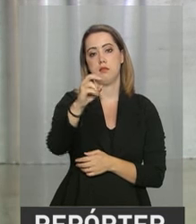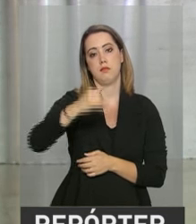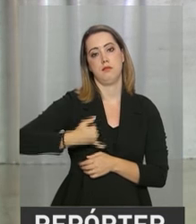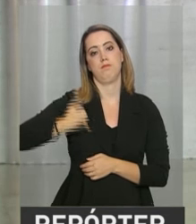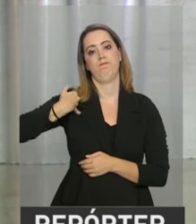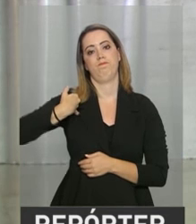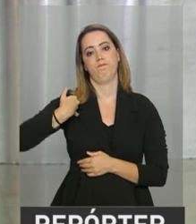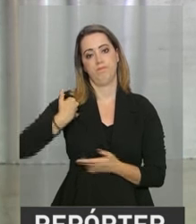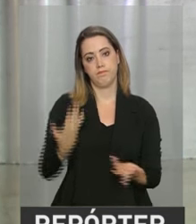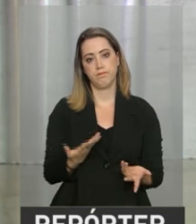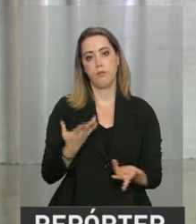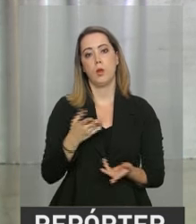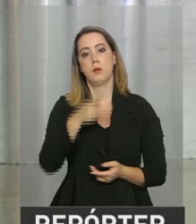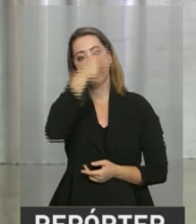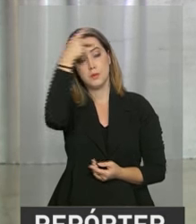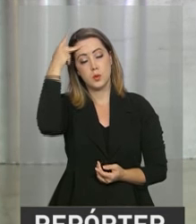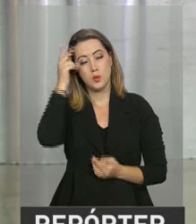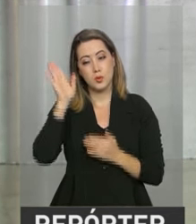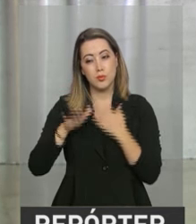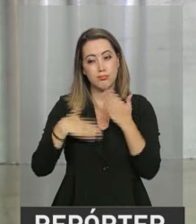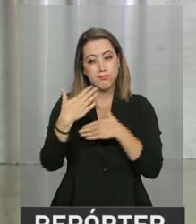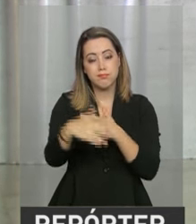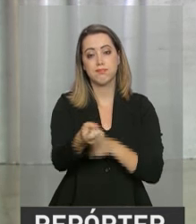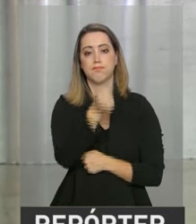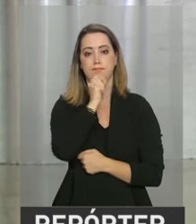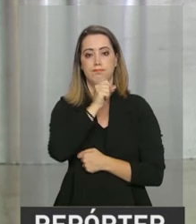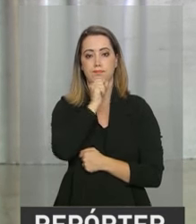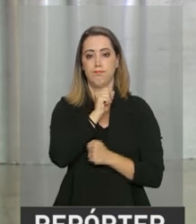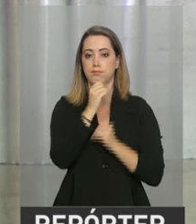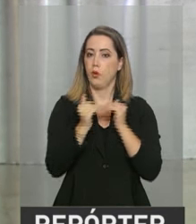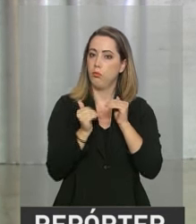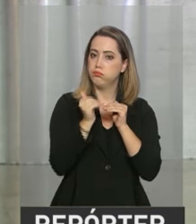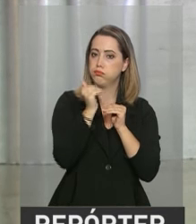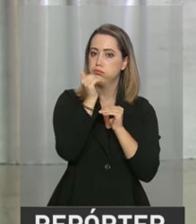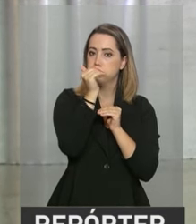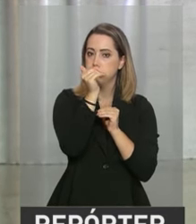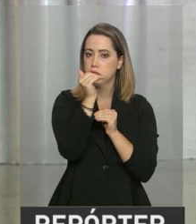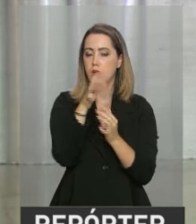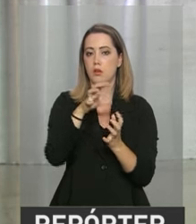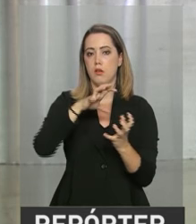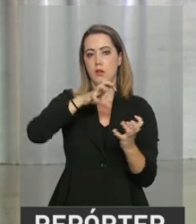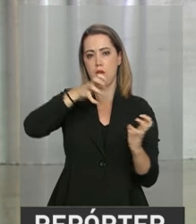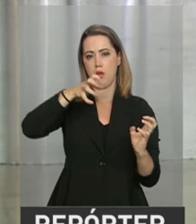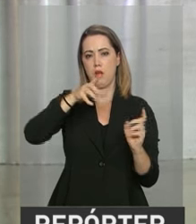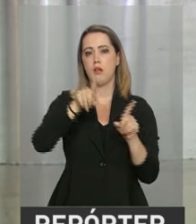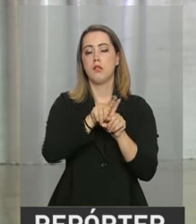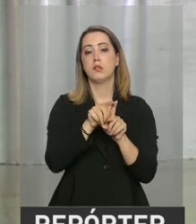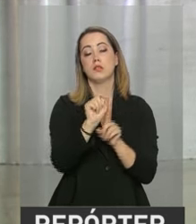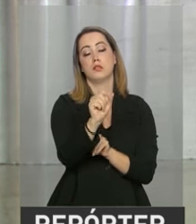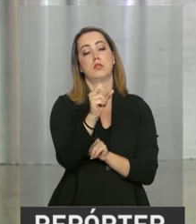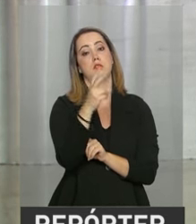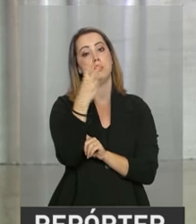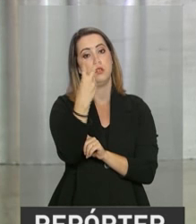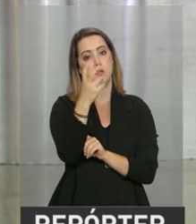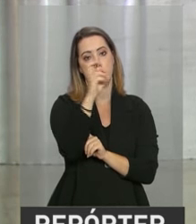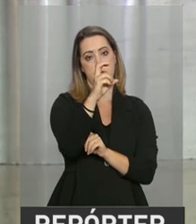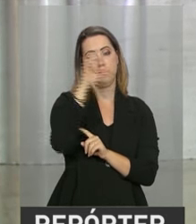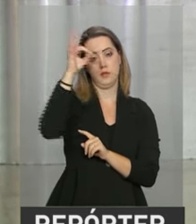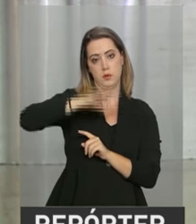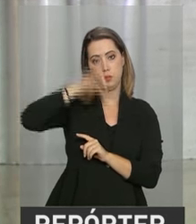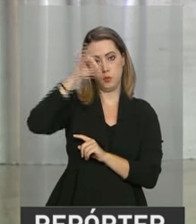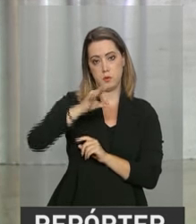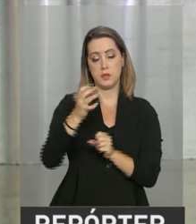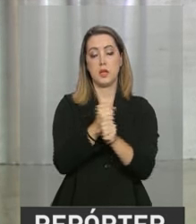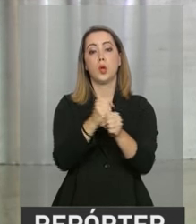média. O envelhecimento da população também. Segundo o IBGE, em 2050, 25% da população